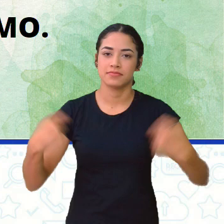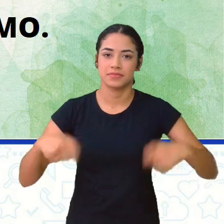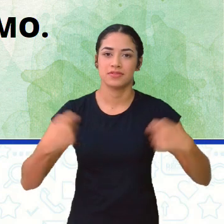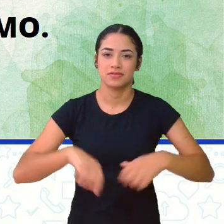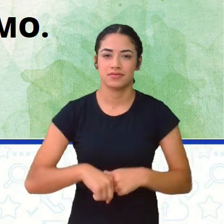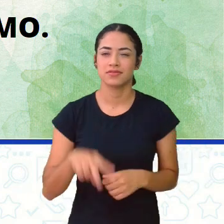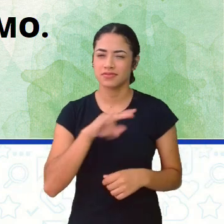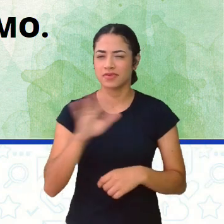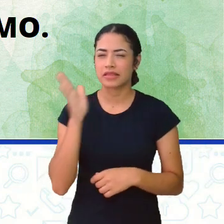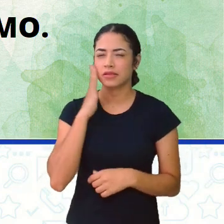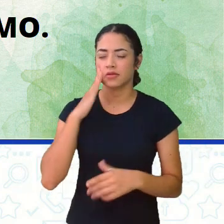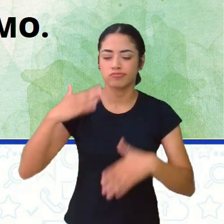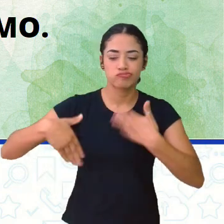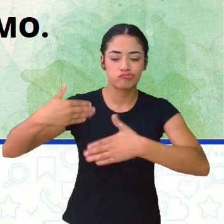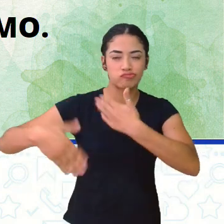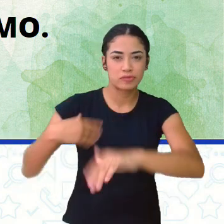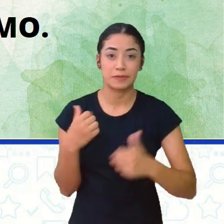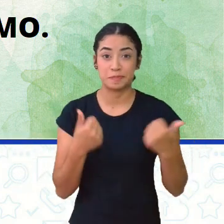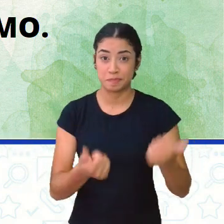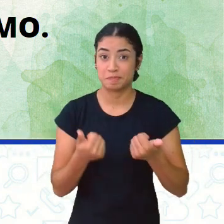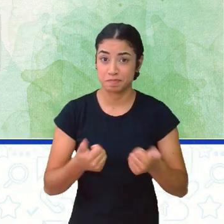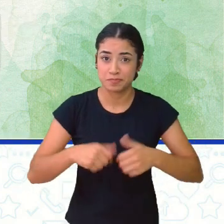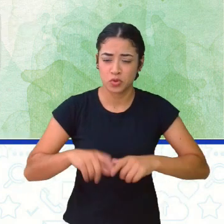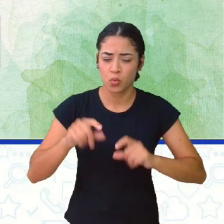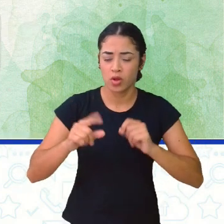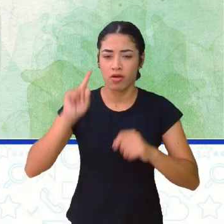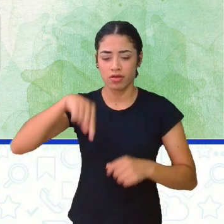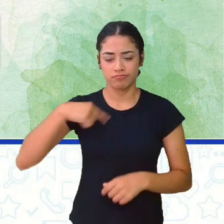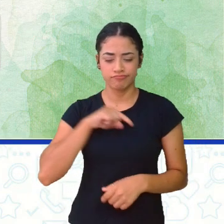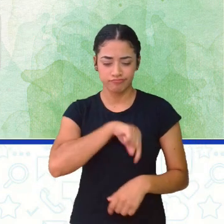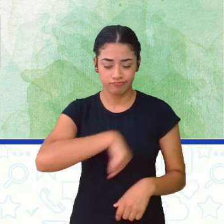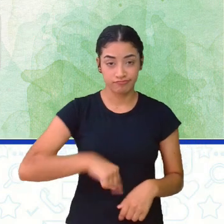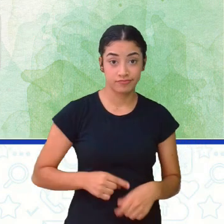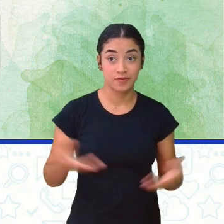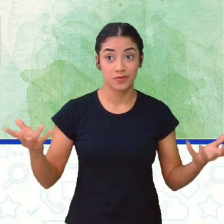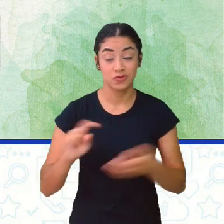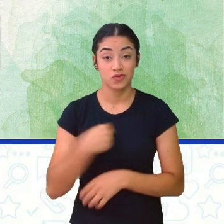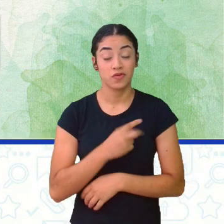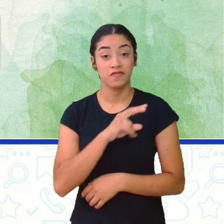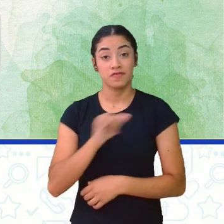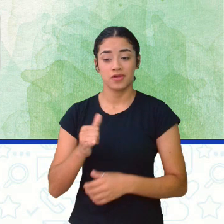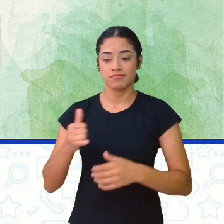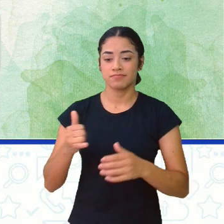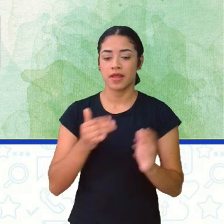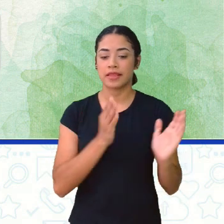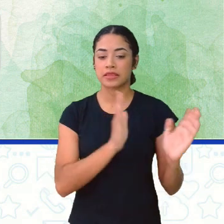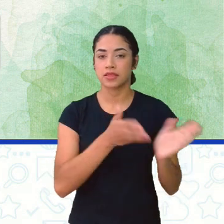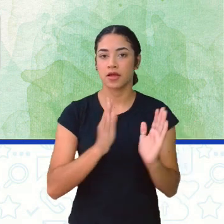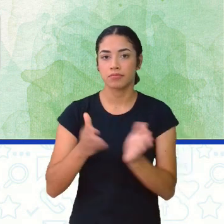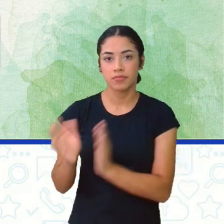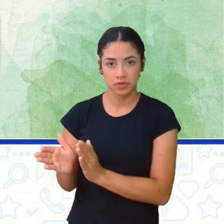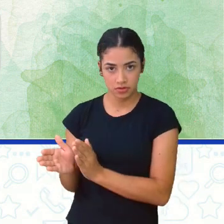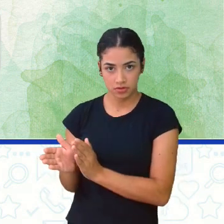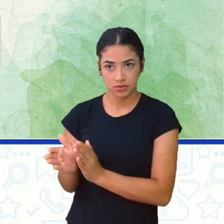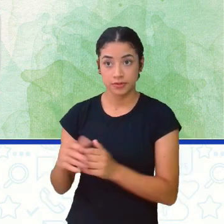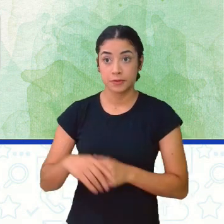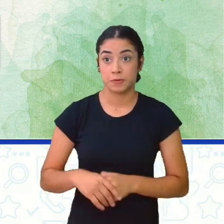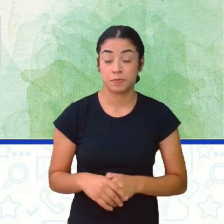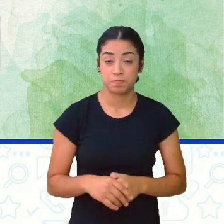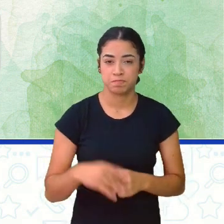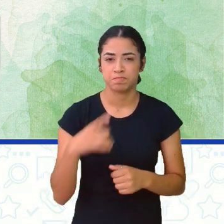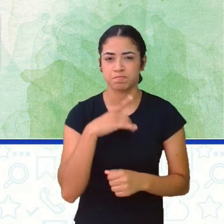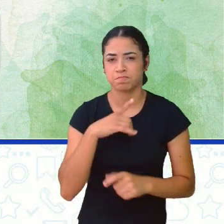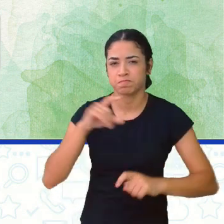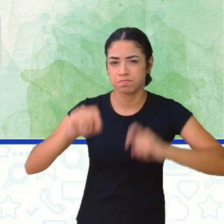no decorrer dessa aula. Então, já vimos aí o que é digestão e agora a gente vai ver quais são as etapas. Então, aqui nós temos algumas